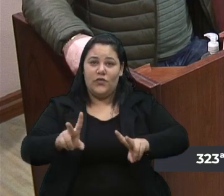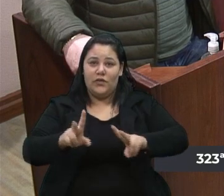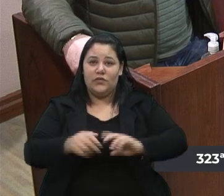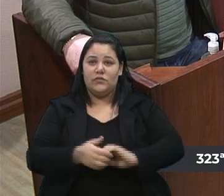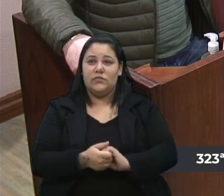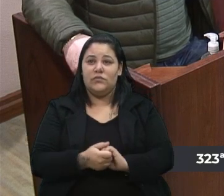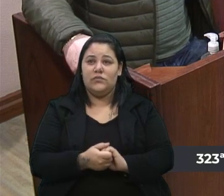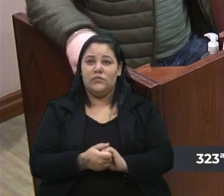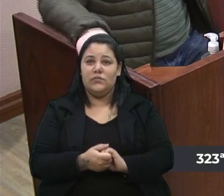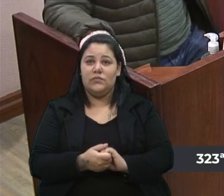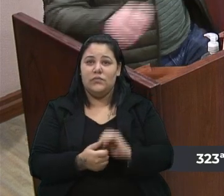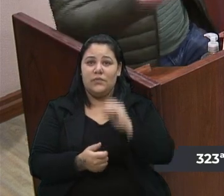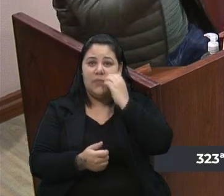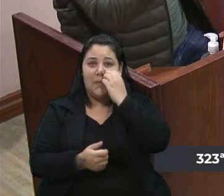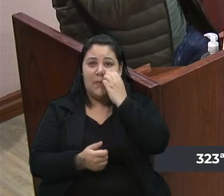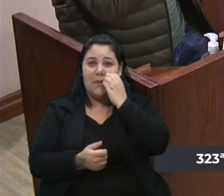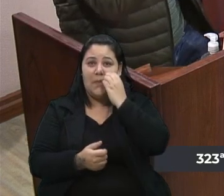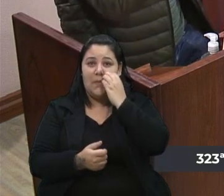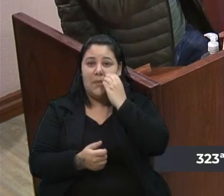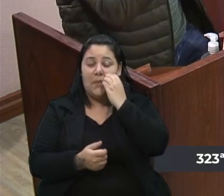de 10 minutos por favor